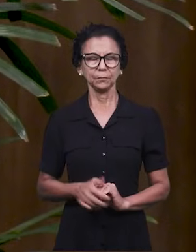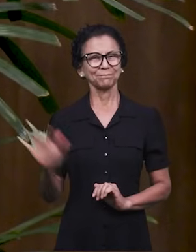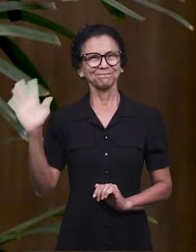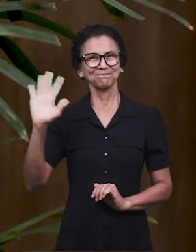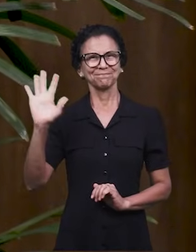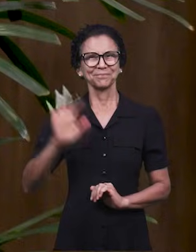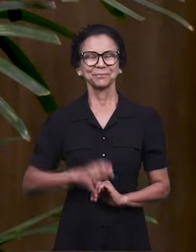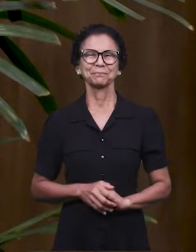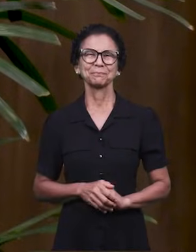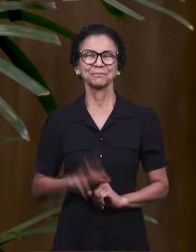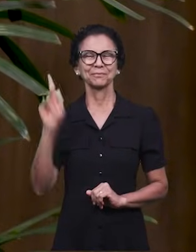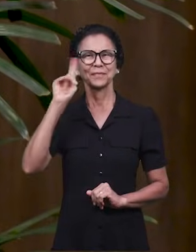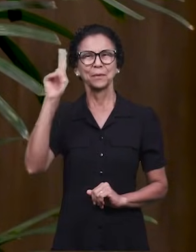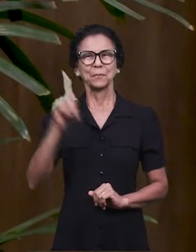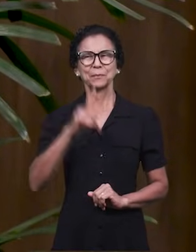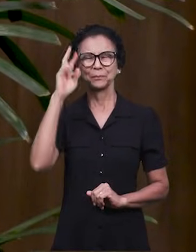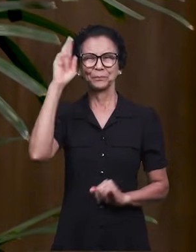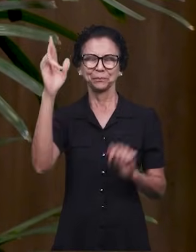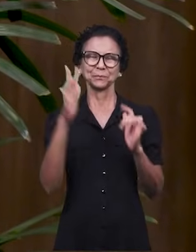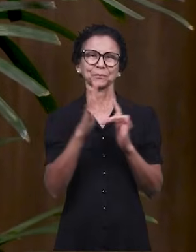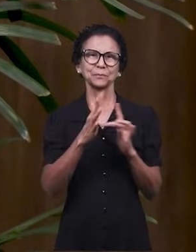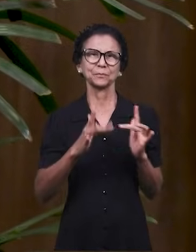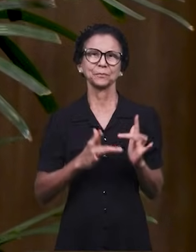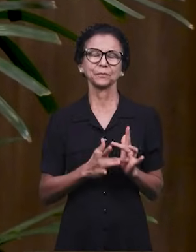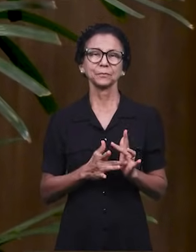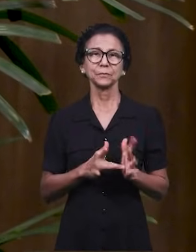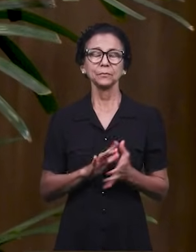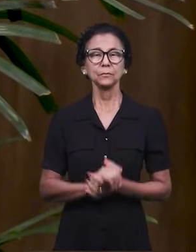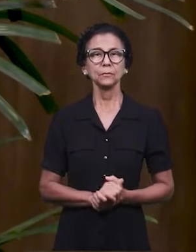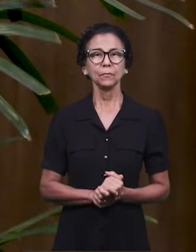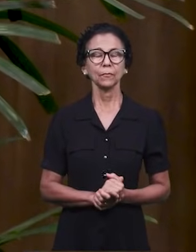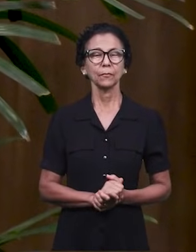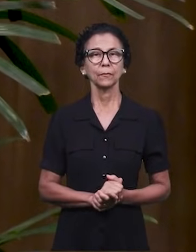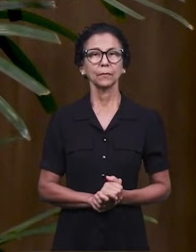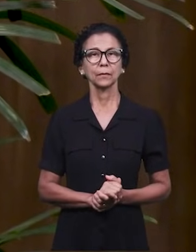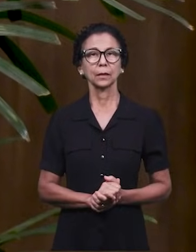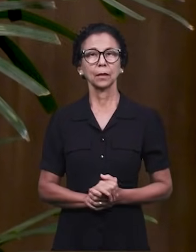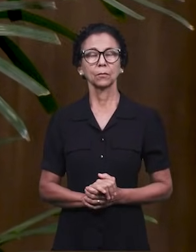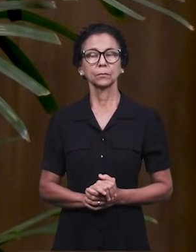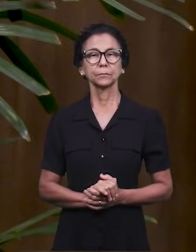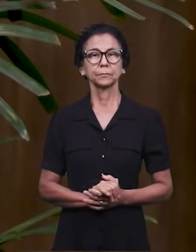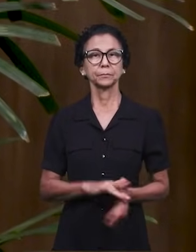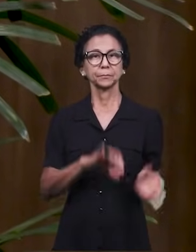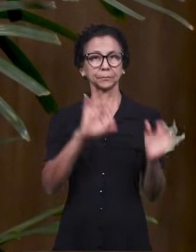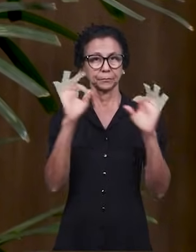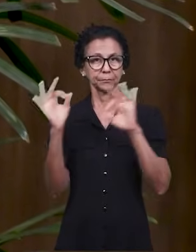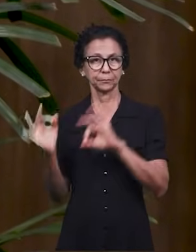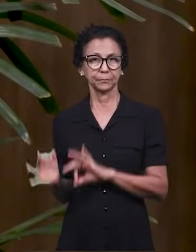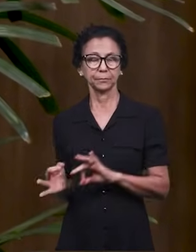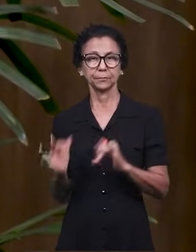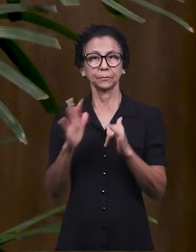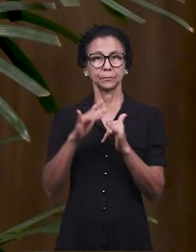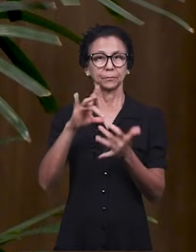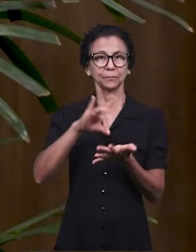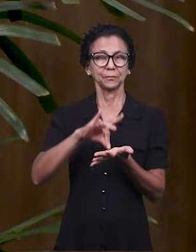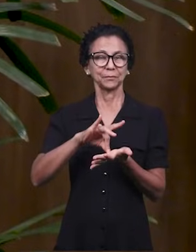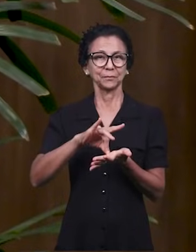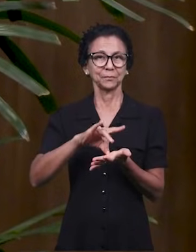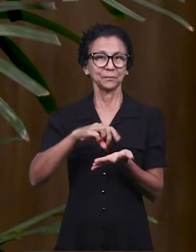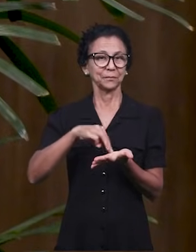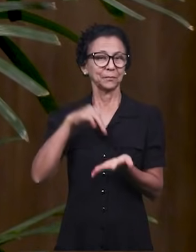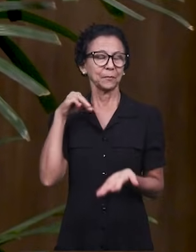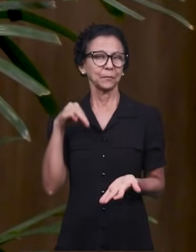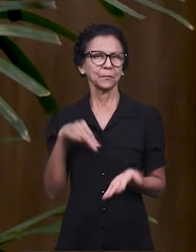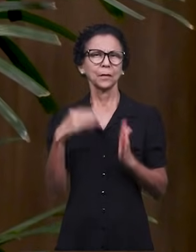Olá, a paz do Senhor Jesus. Você está no canal oficial da Igreja Cristã Maranata. Este é o